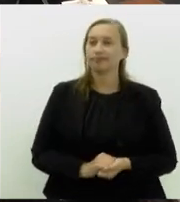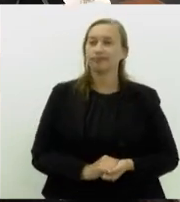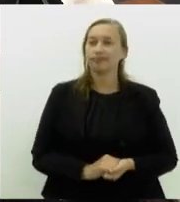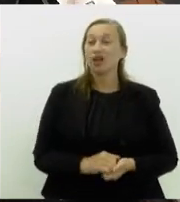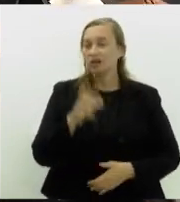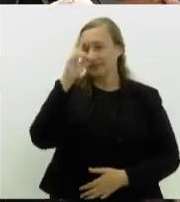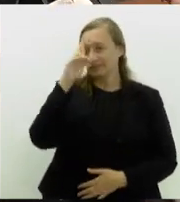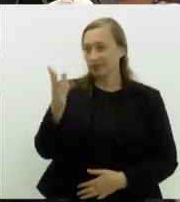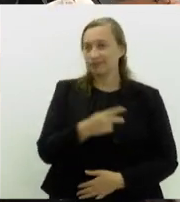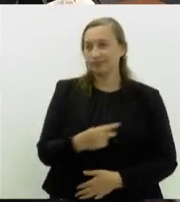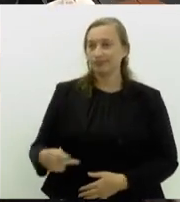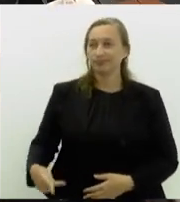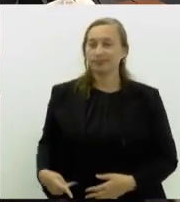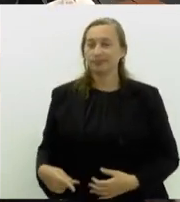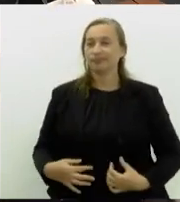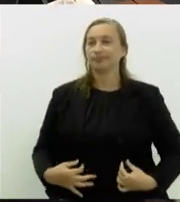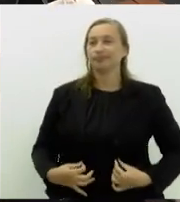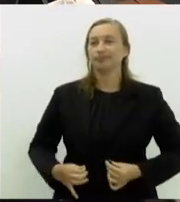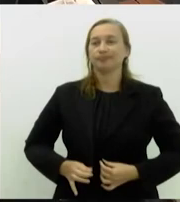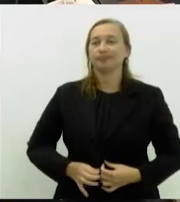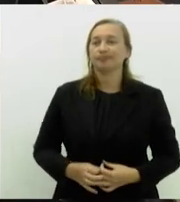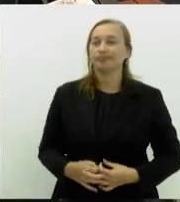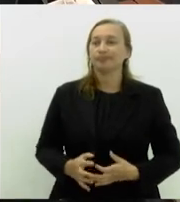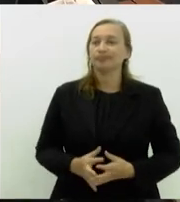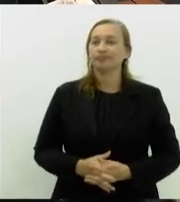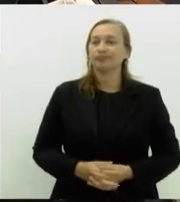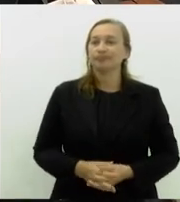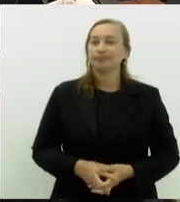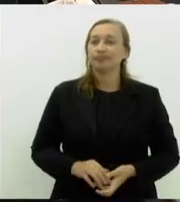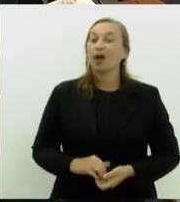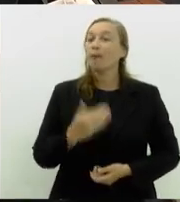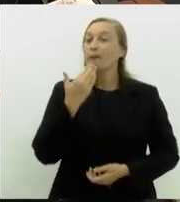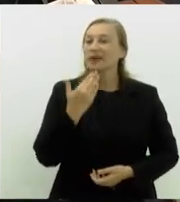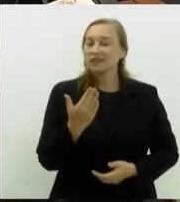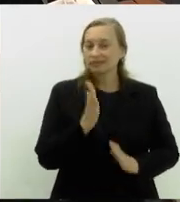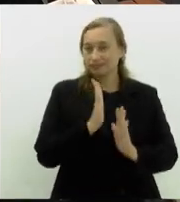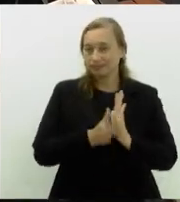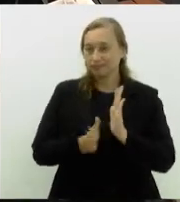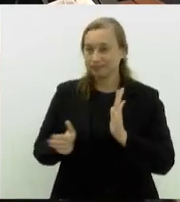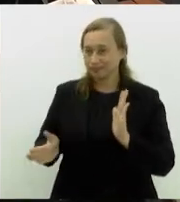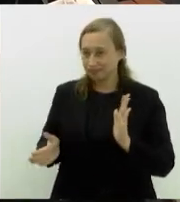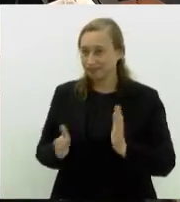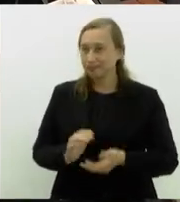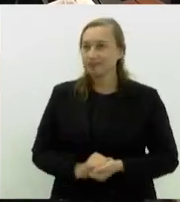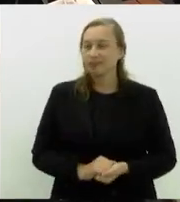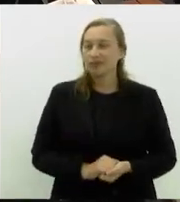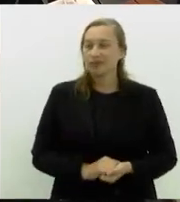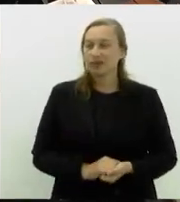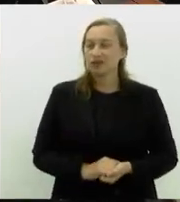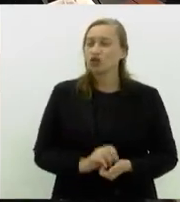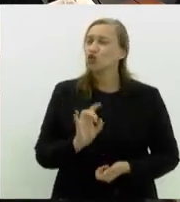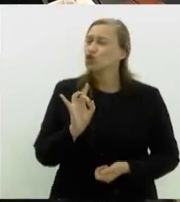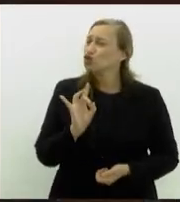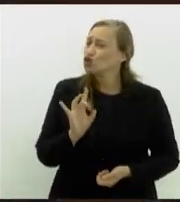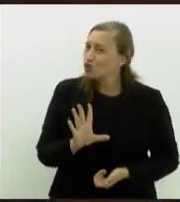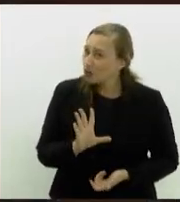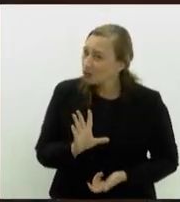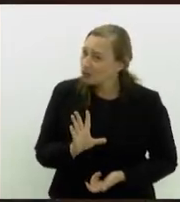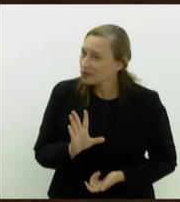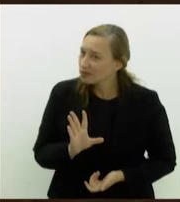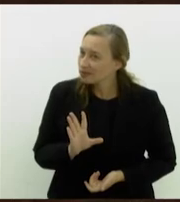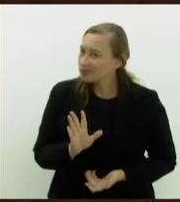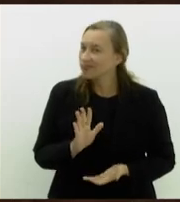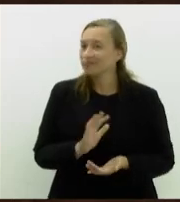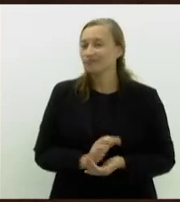Senhor presidente, eu pedi um pela ordem somente